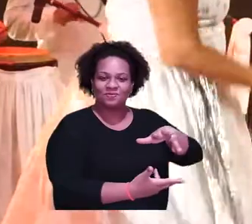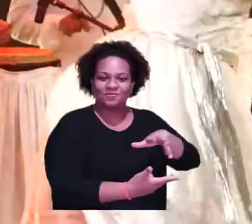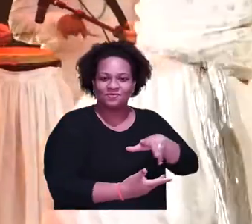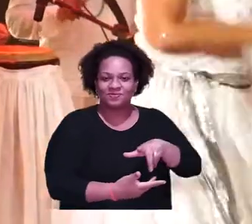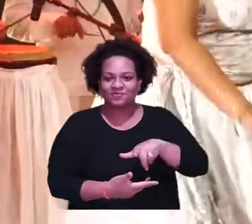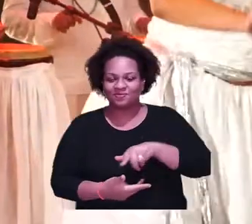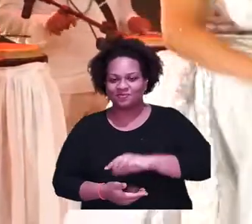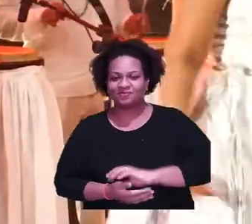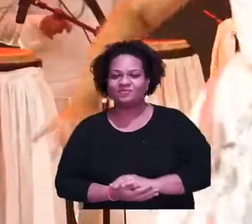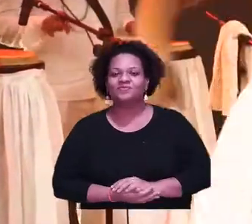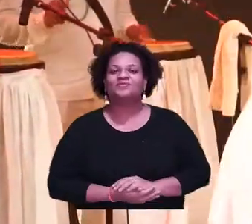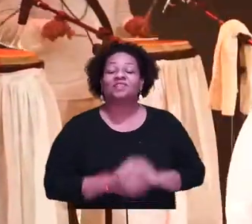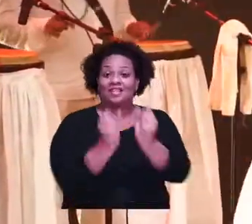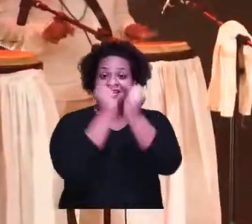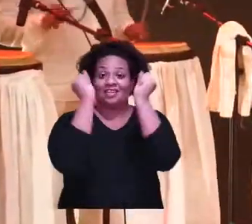mundo